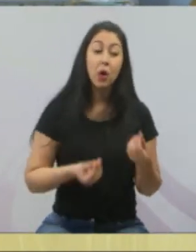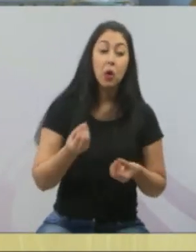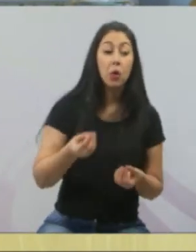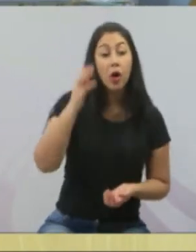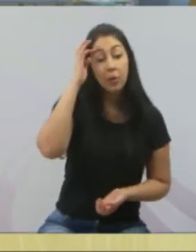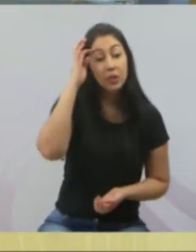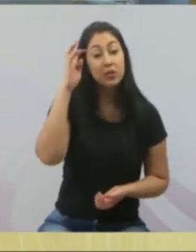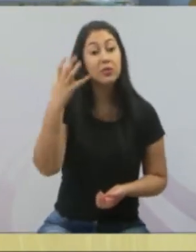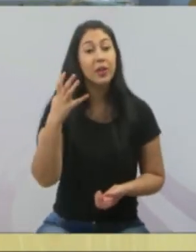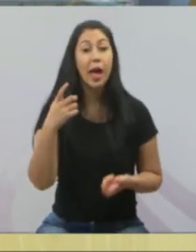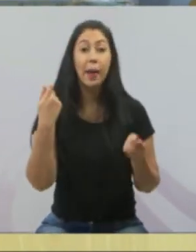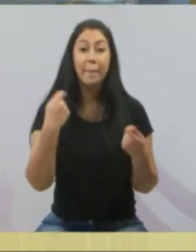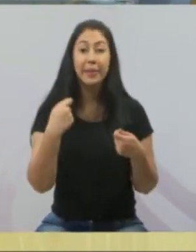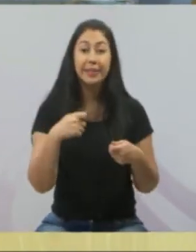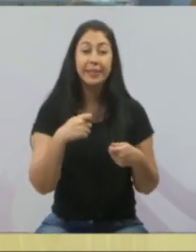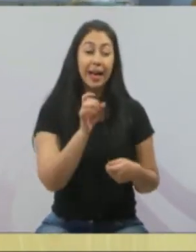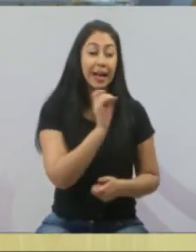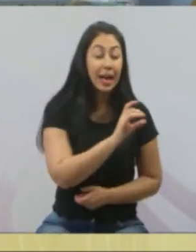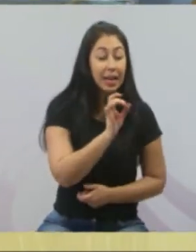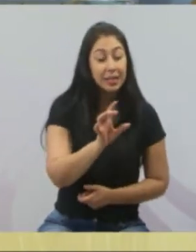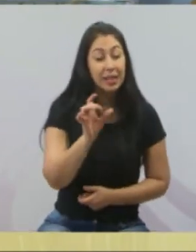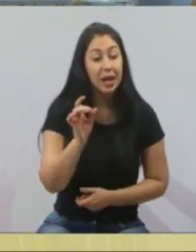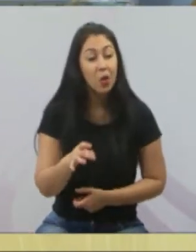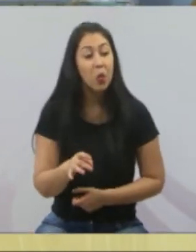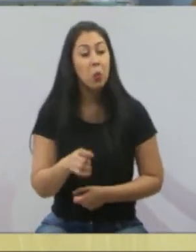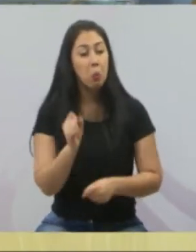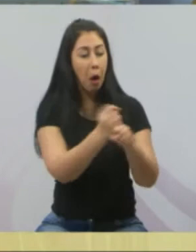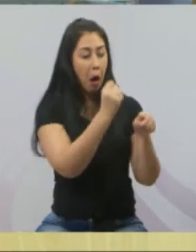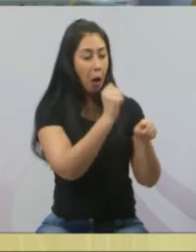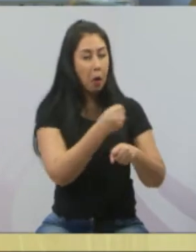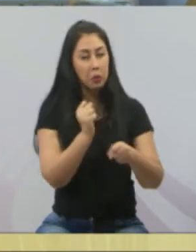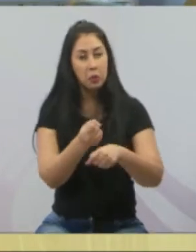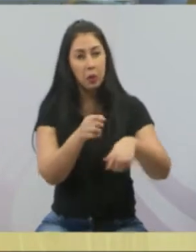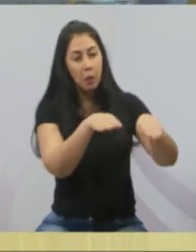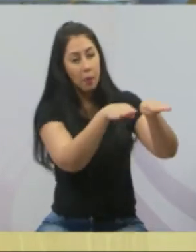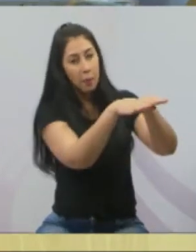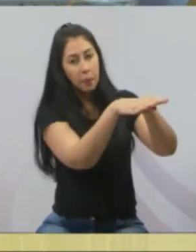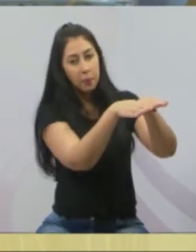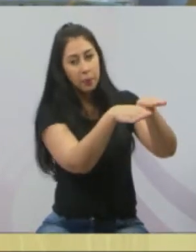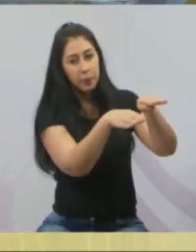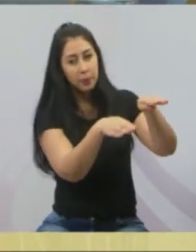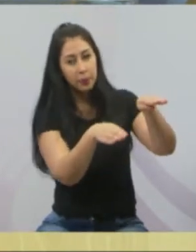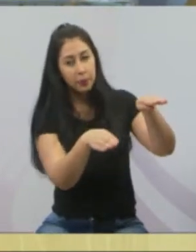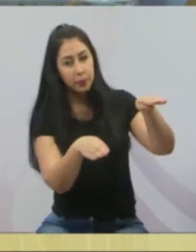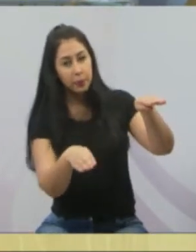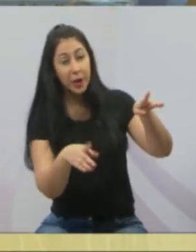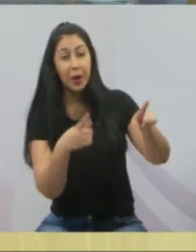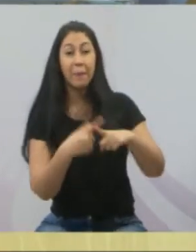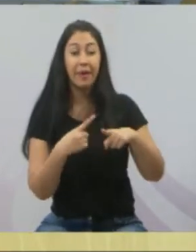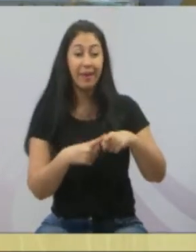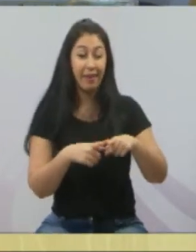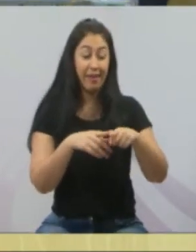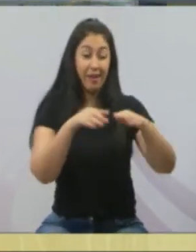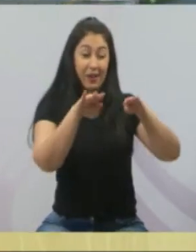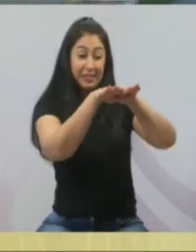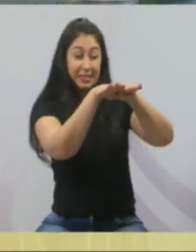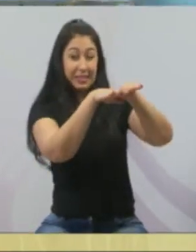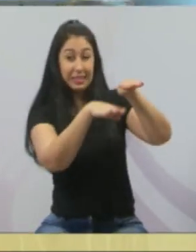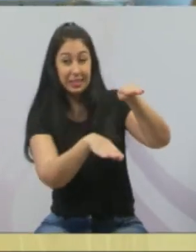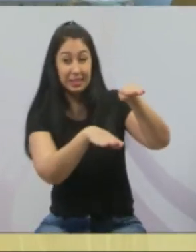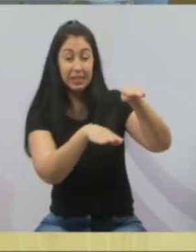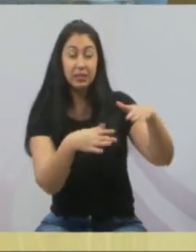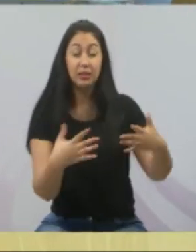Cruzes. Então, ou que se divida um pedaço então do bolo, ou como faça jus ao nome da empresa, né? Porque